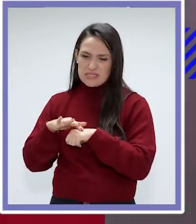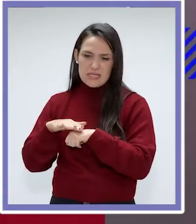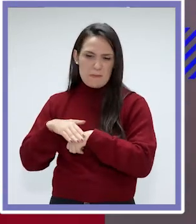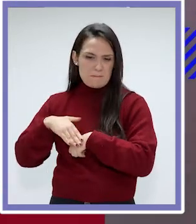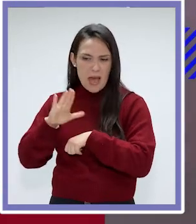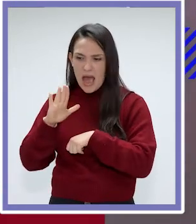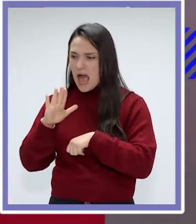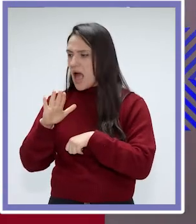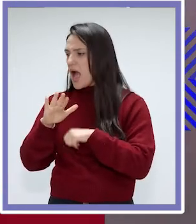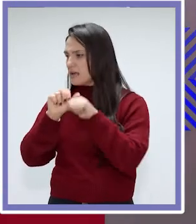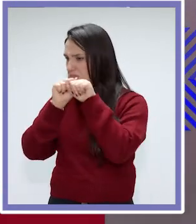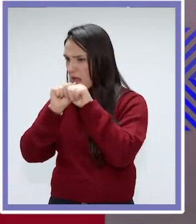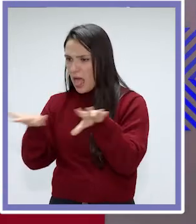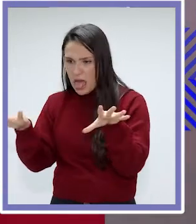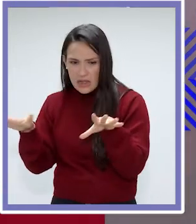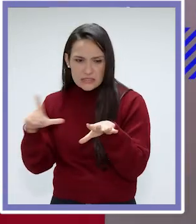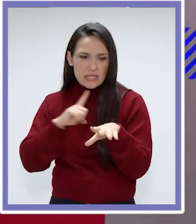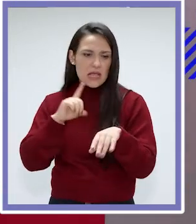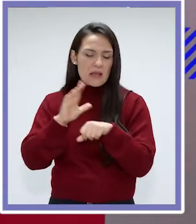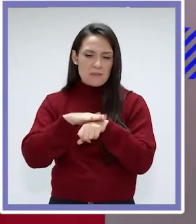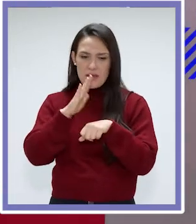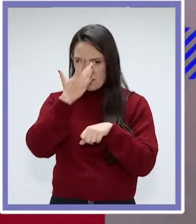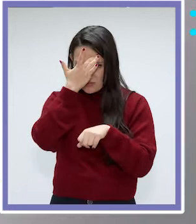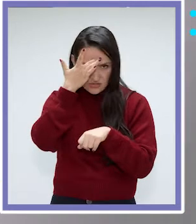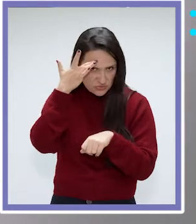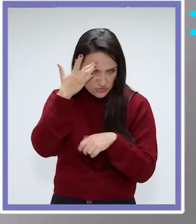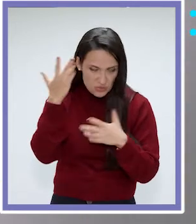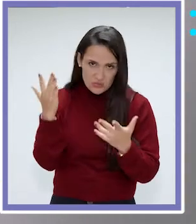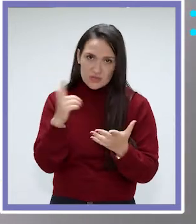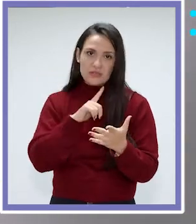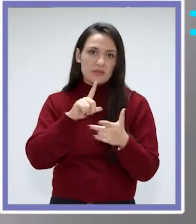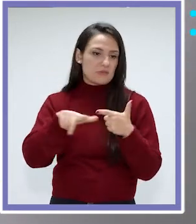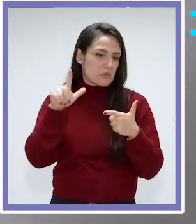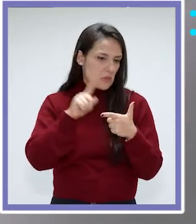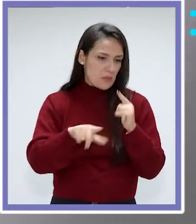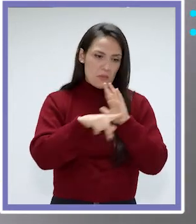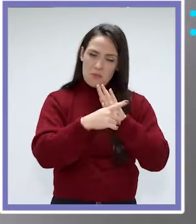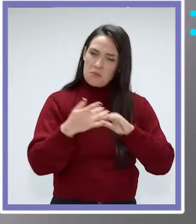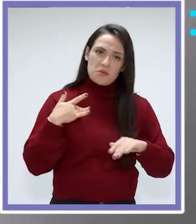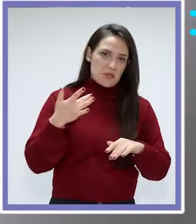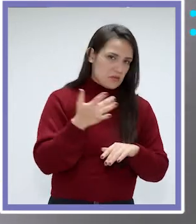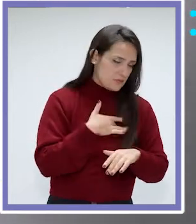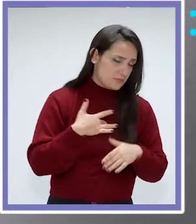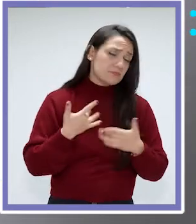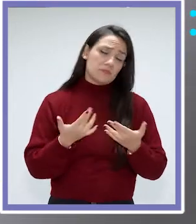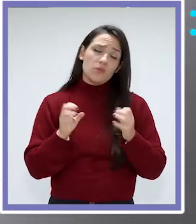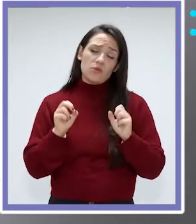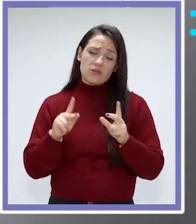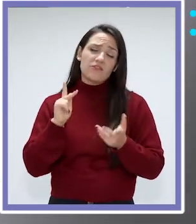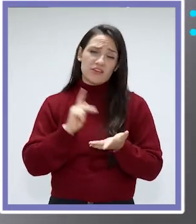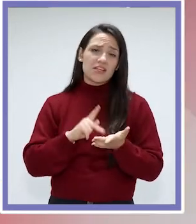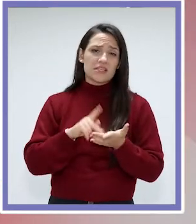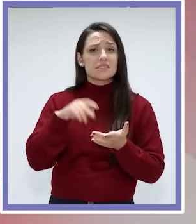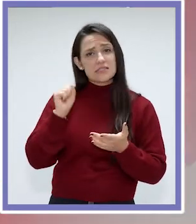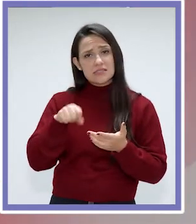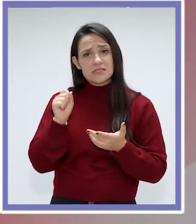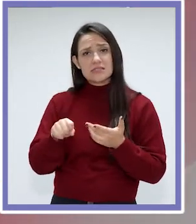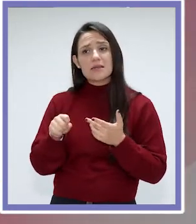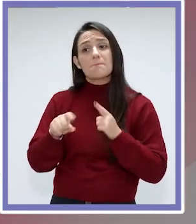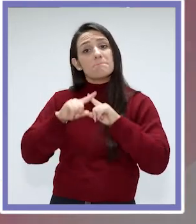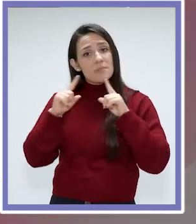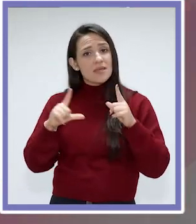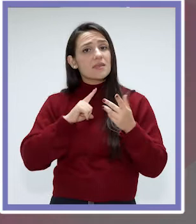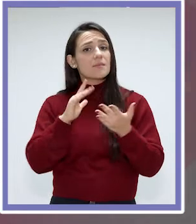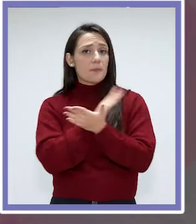doenças, circulação de pessoas, vai aumentar vários problemas relacionados à saúde, várias outras questões, mas outras